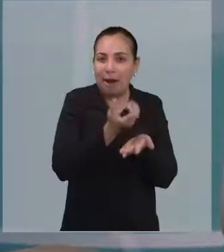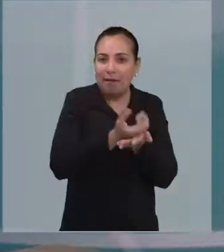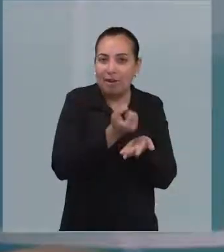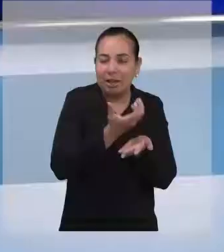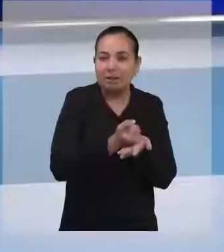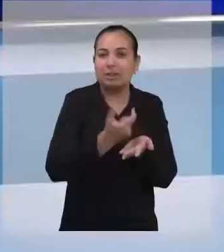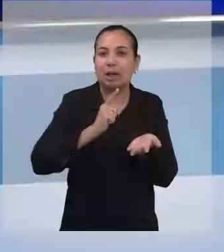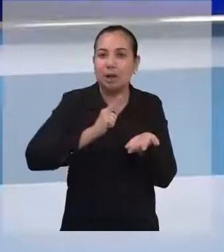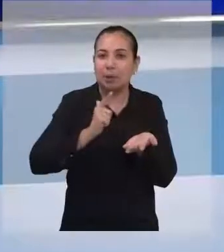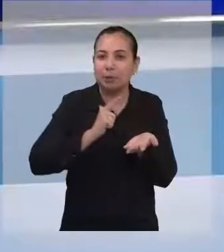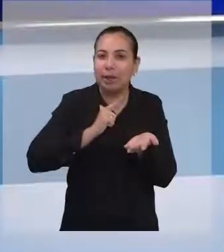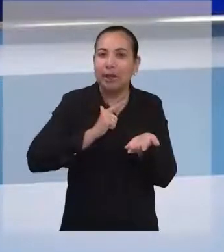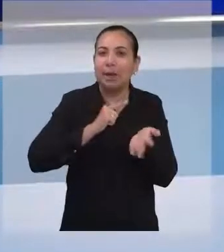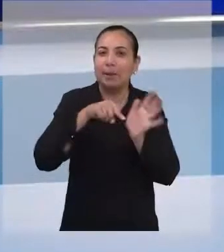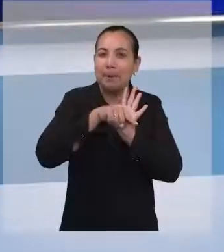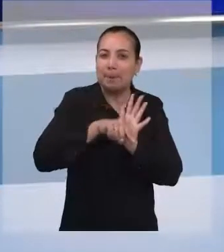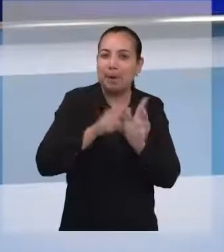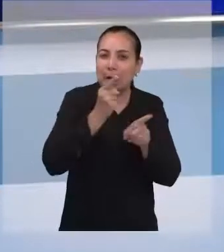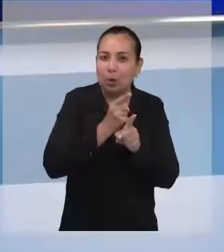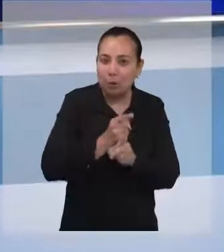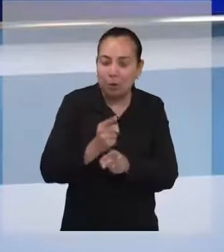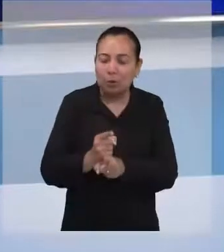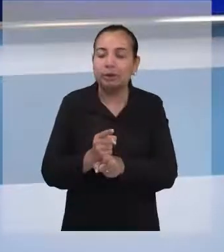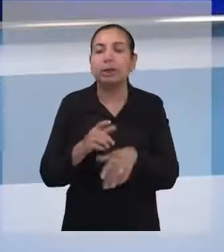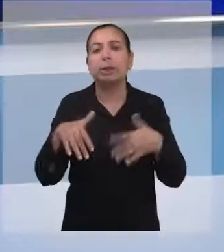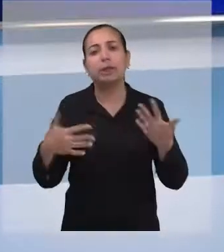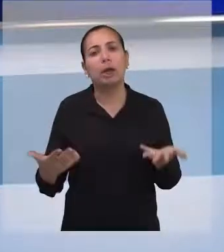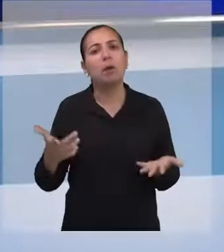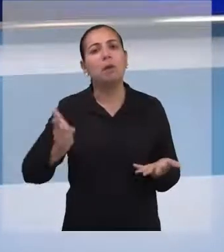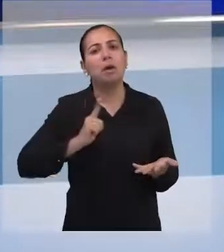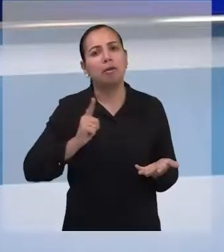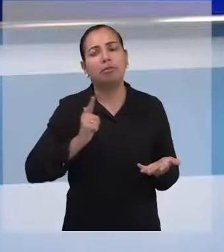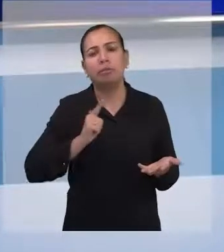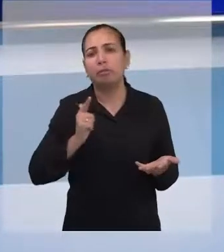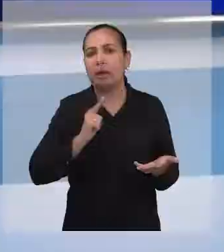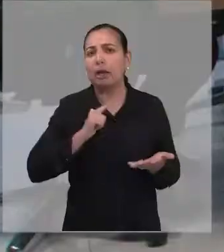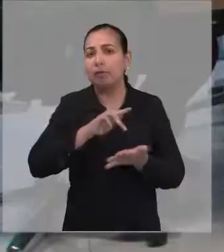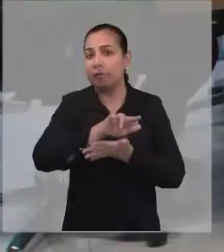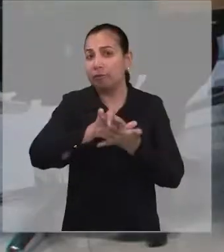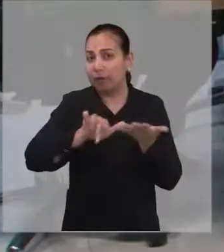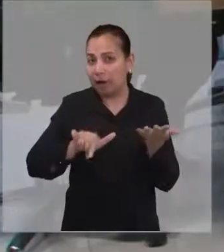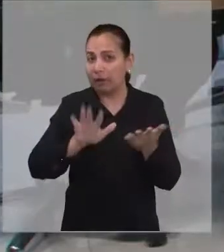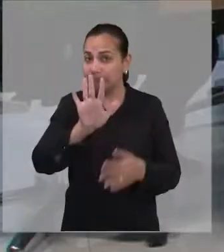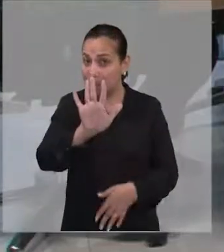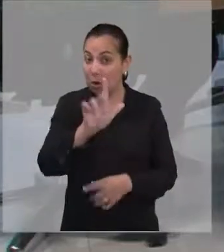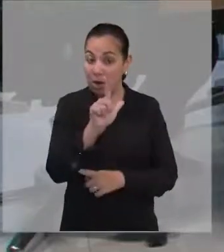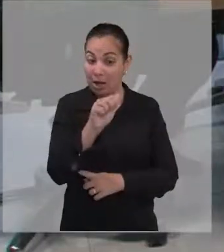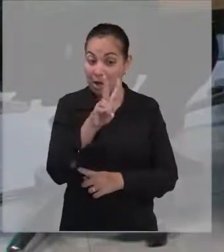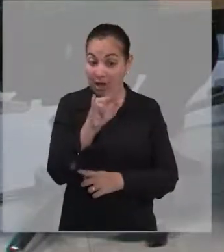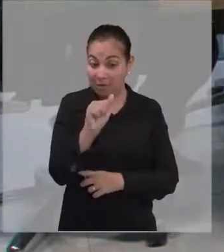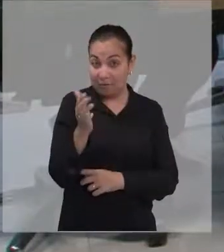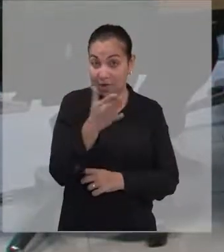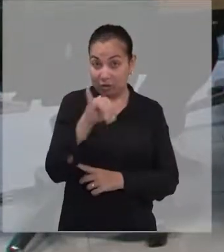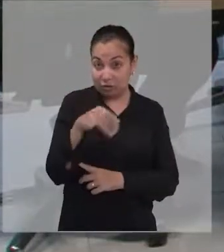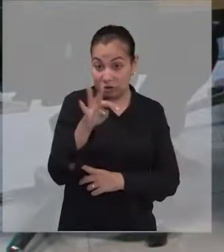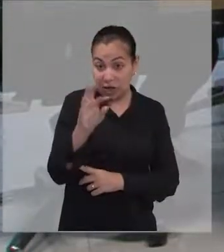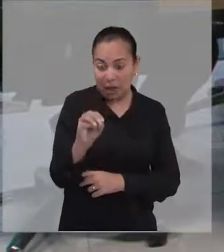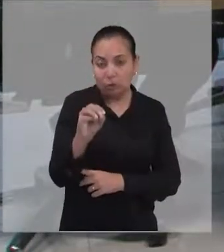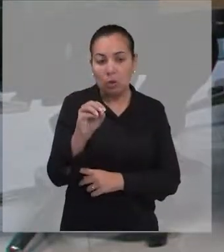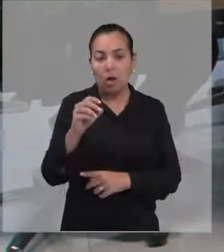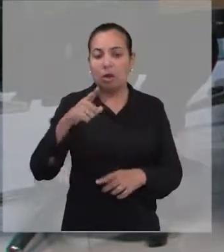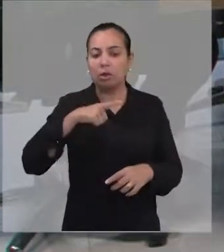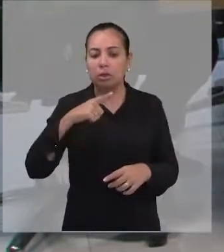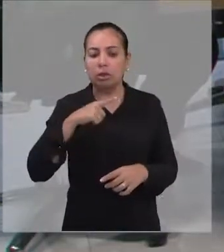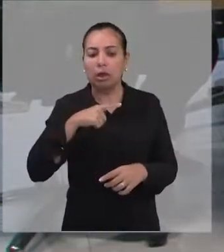entre os procuradores de São Paulo e Curitiba. Então você tem um buraco negro. A Lava Jato ela atraiu vários tipos